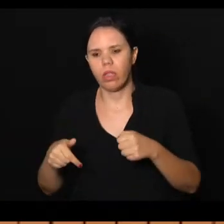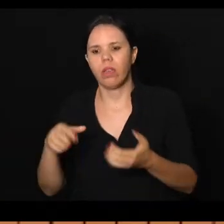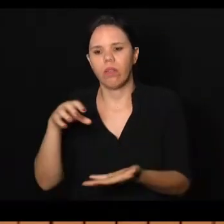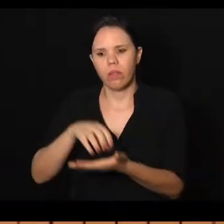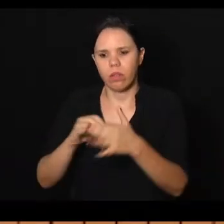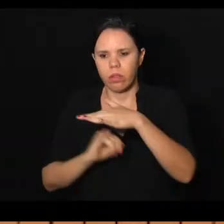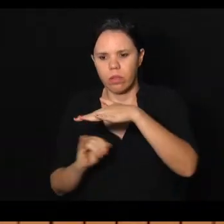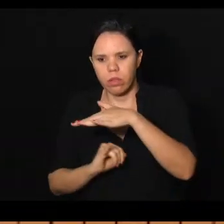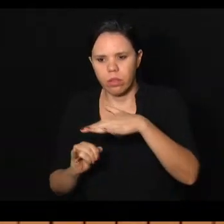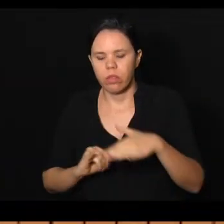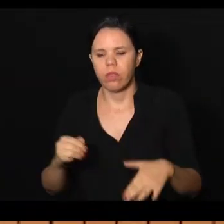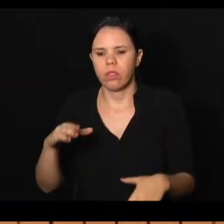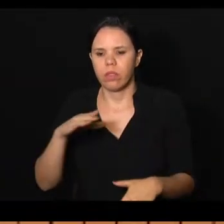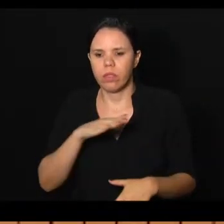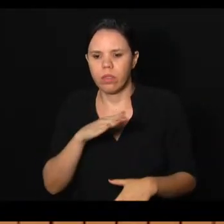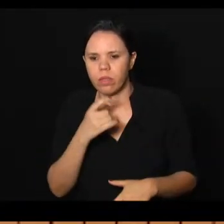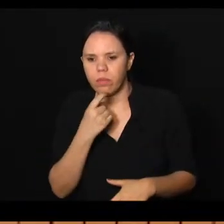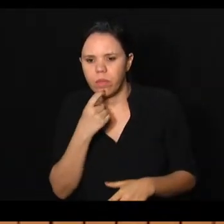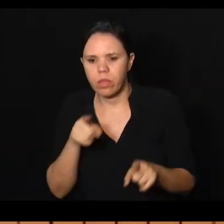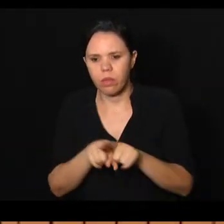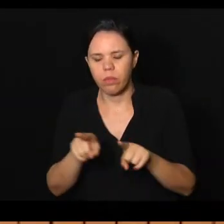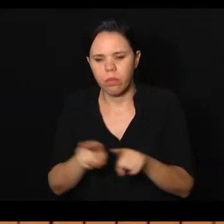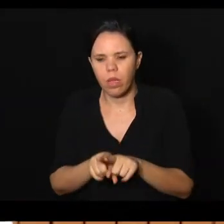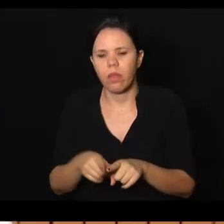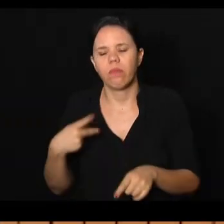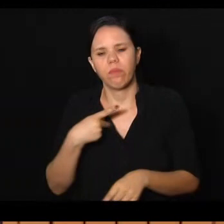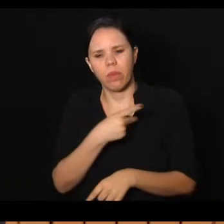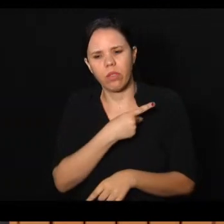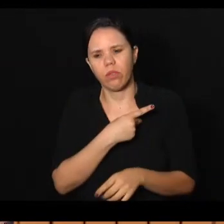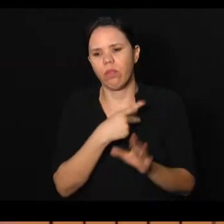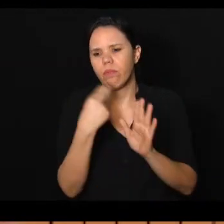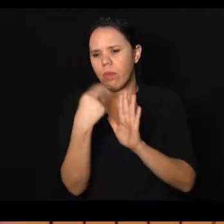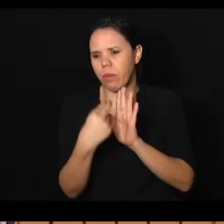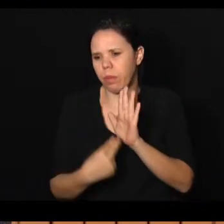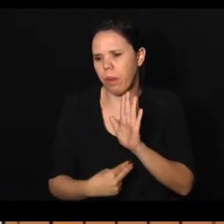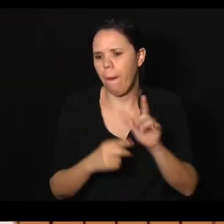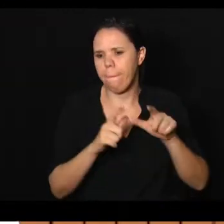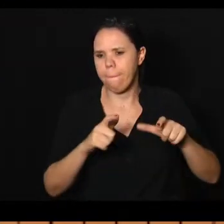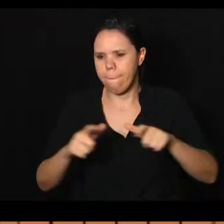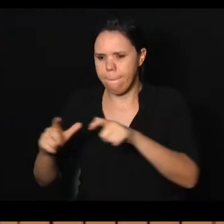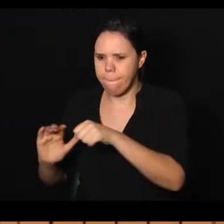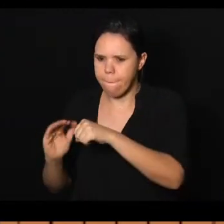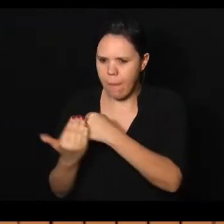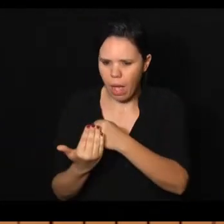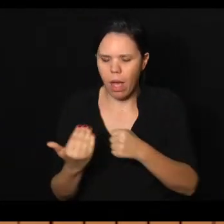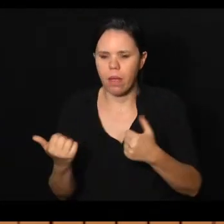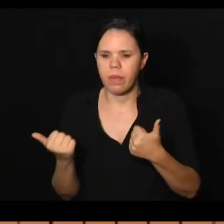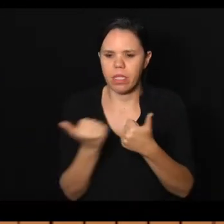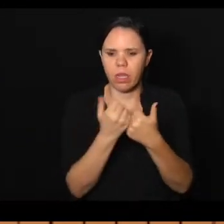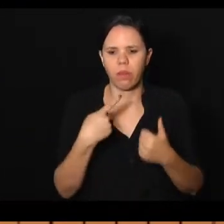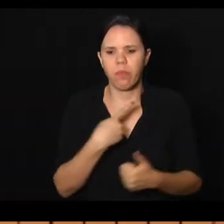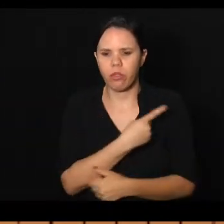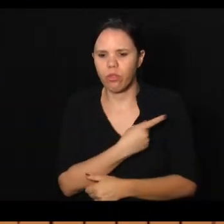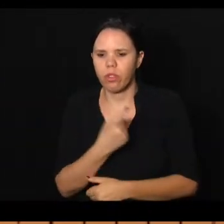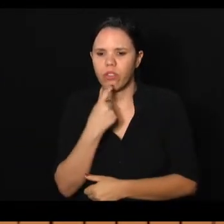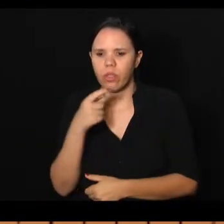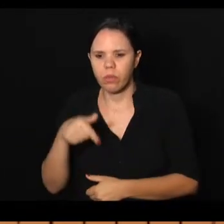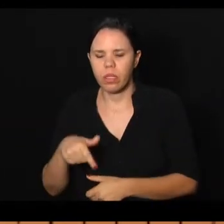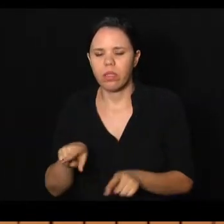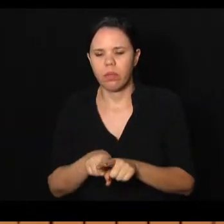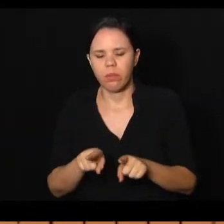Pastor Eber, da Assembleia de Deus do setor Jardim Florense, representando o pastor Ativaldo, Pastor